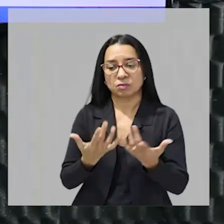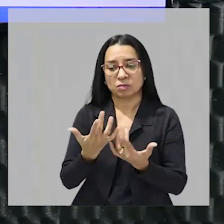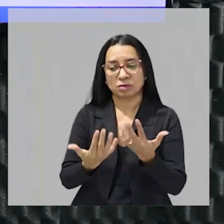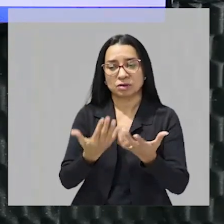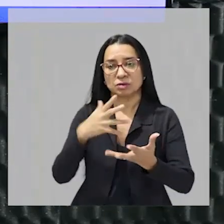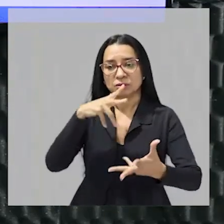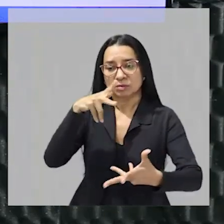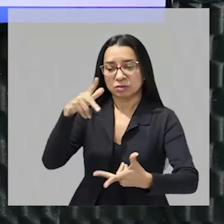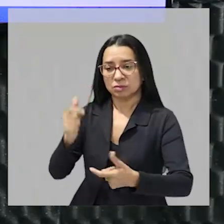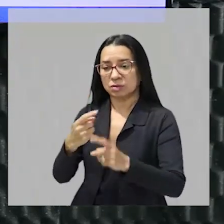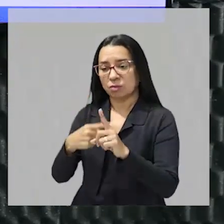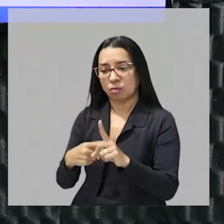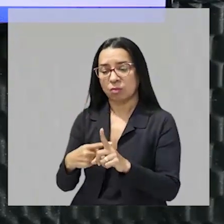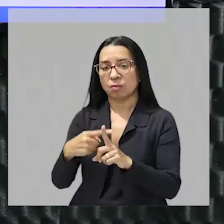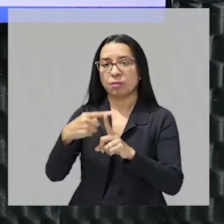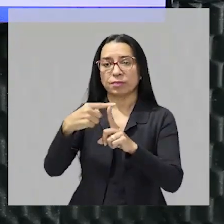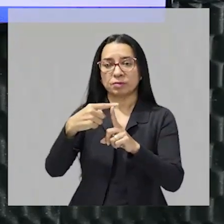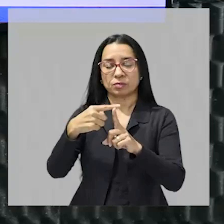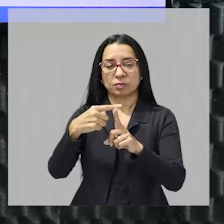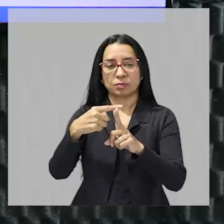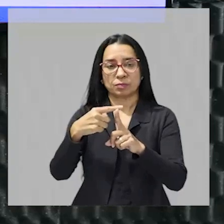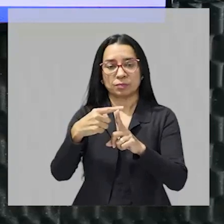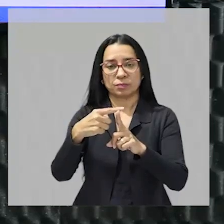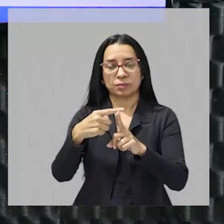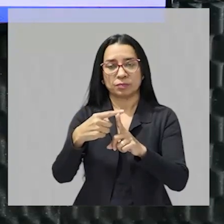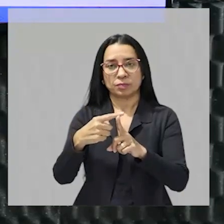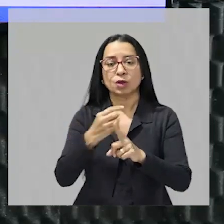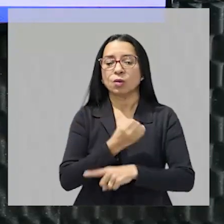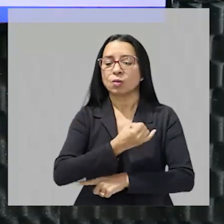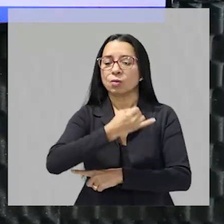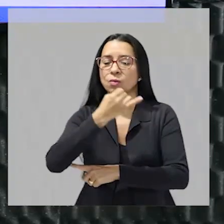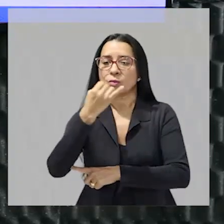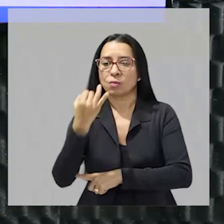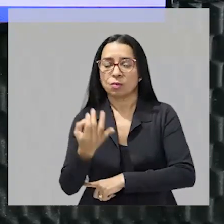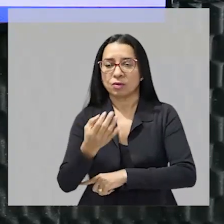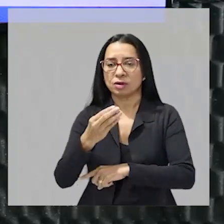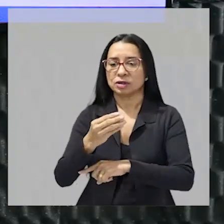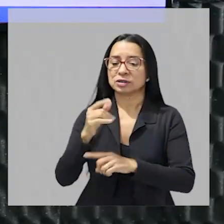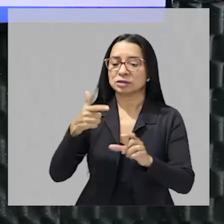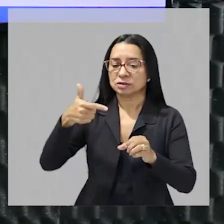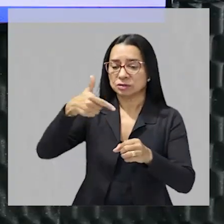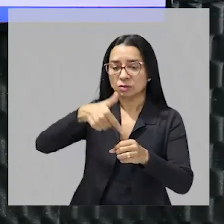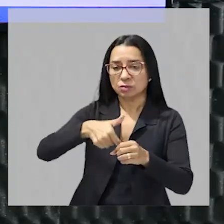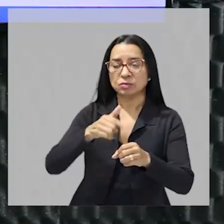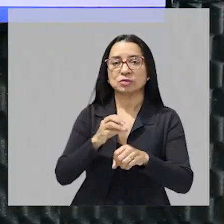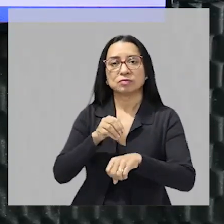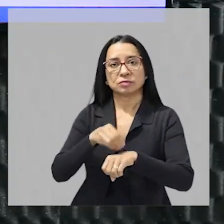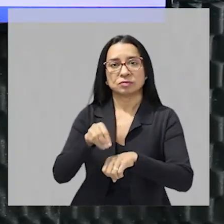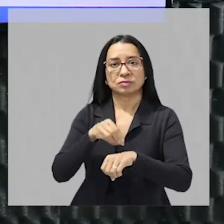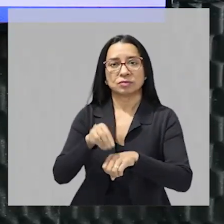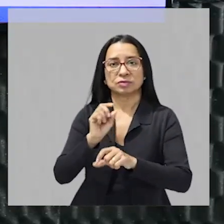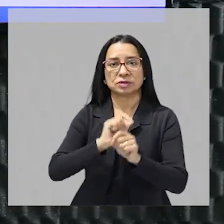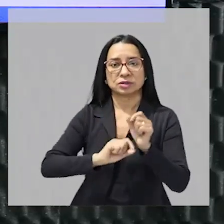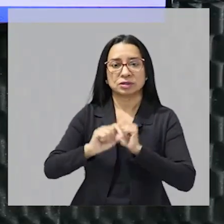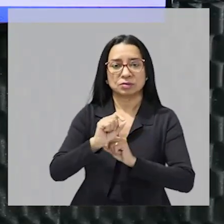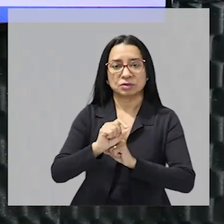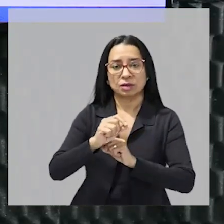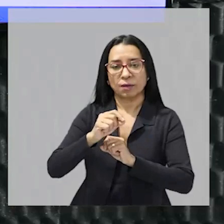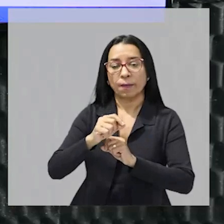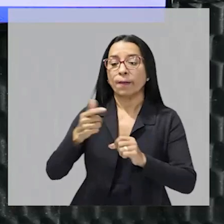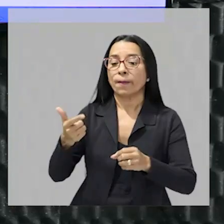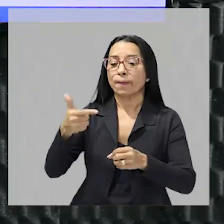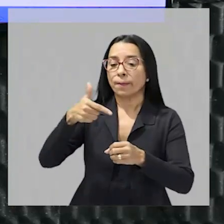o aumento da temperatura média do planeta. Quais são esses combustíveis fósseis, Marcos? Rapidamente lembrando. É o